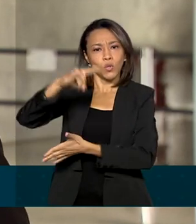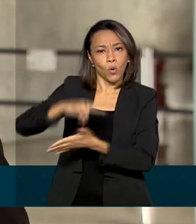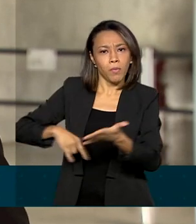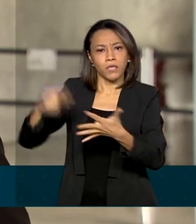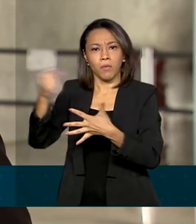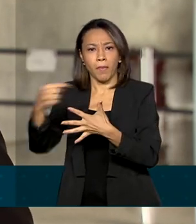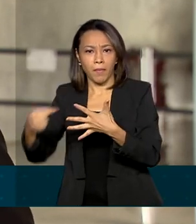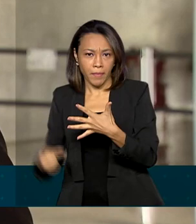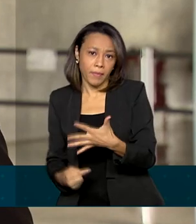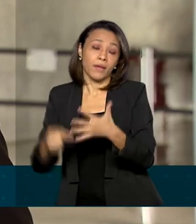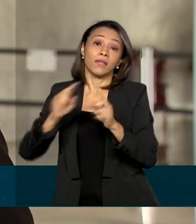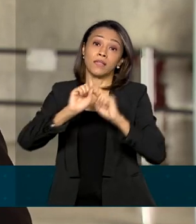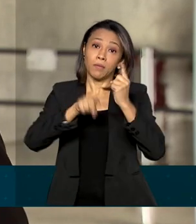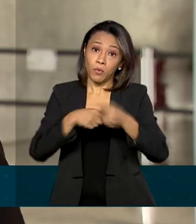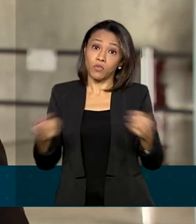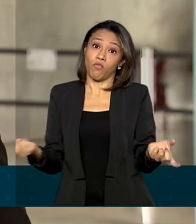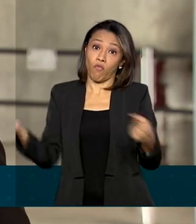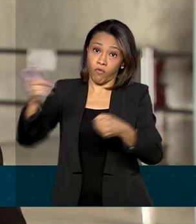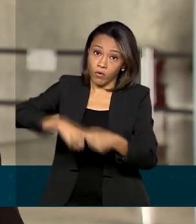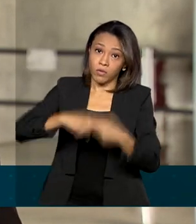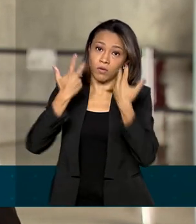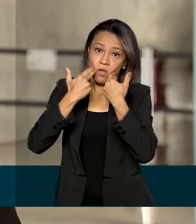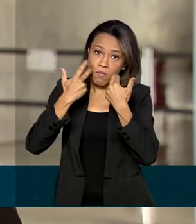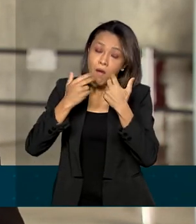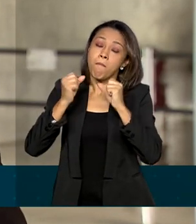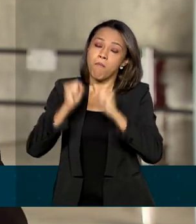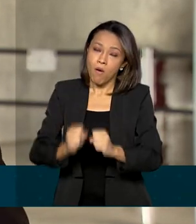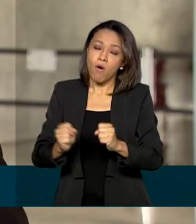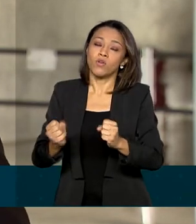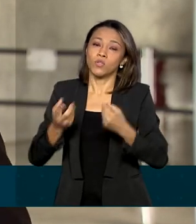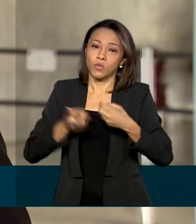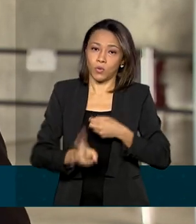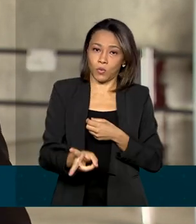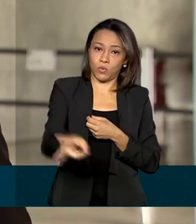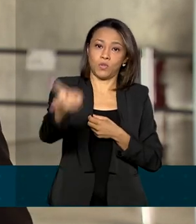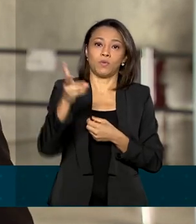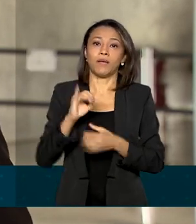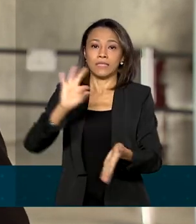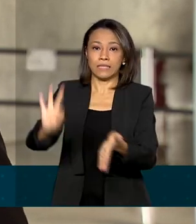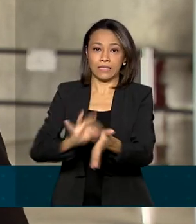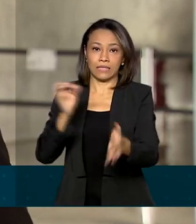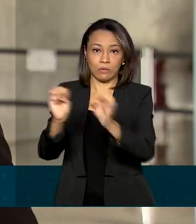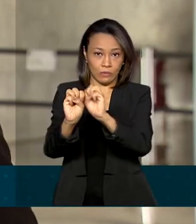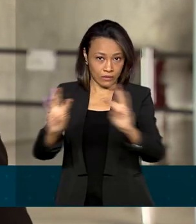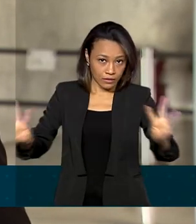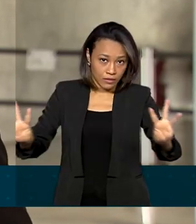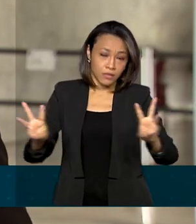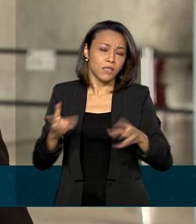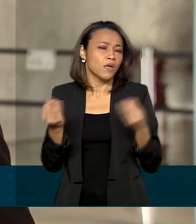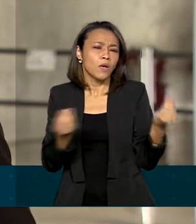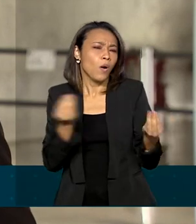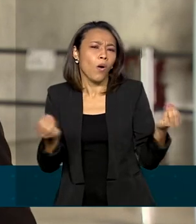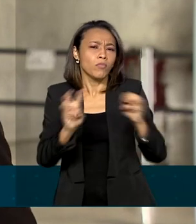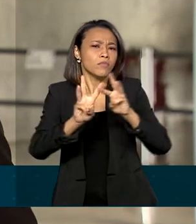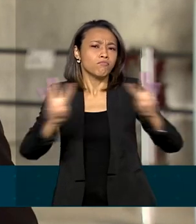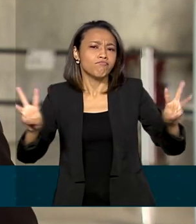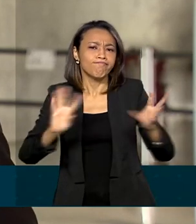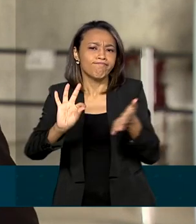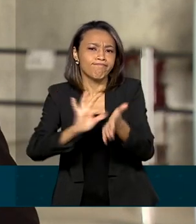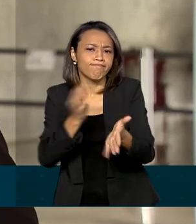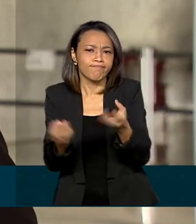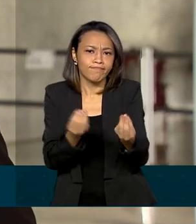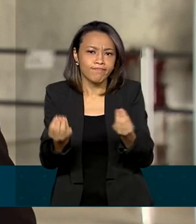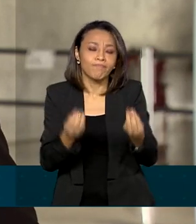Logo que o processo foi retomado, as inscrições poderão ser feitas no site do FIES. E para se inscrever, o candidato